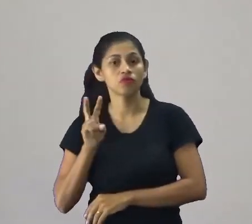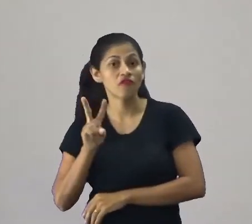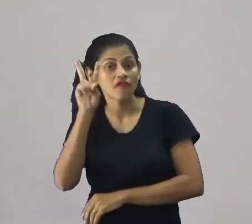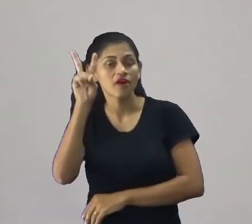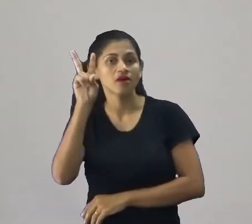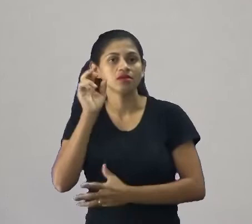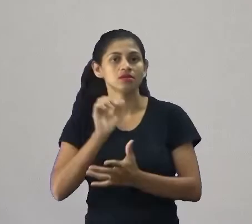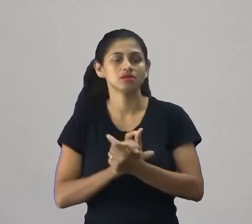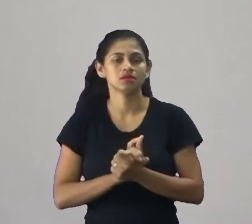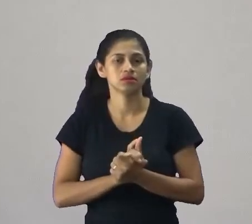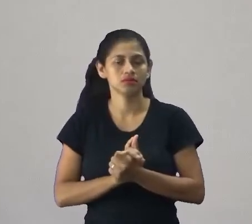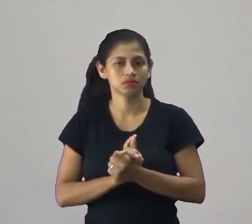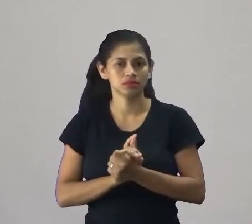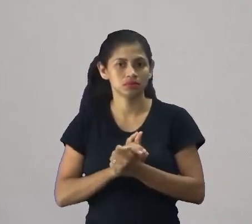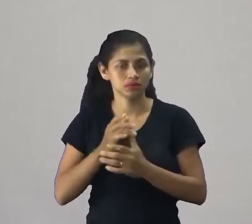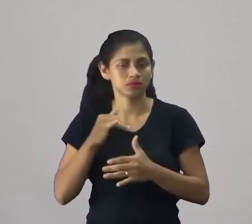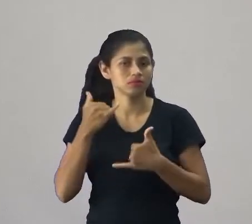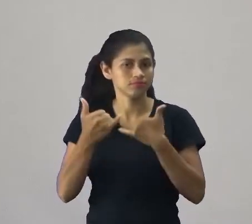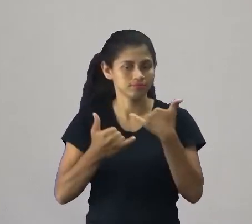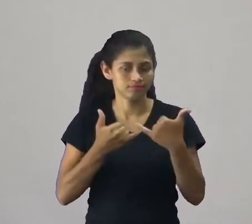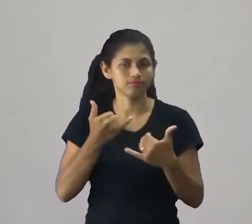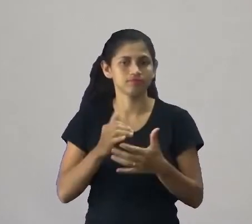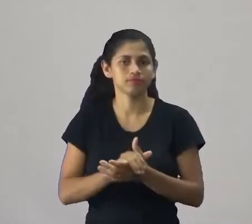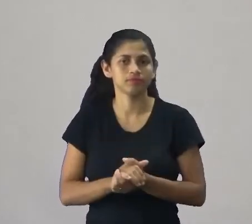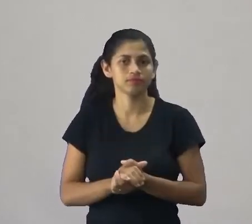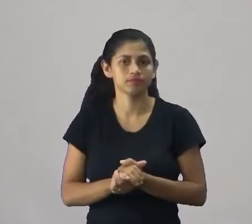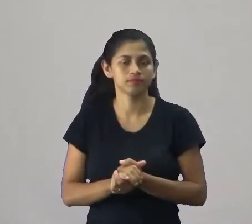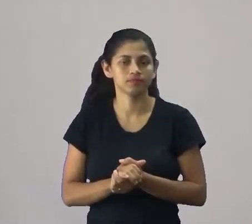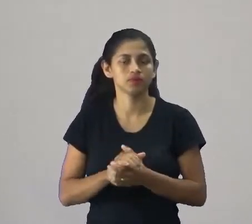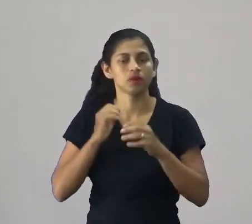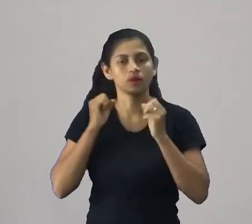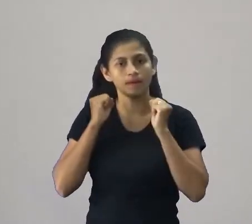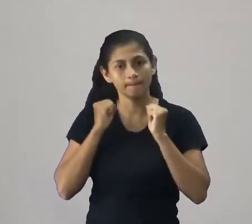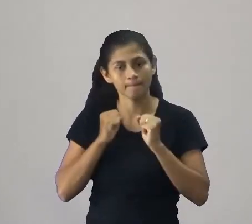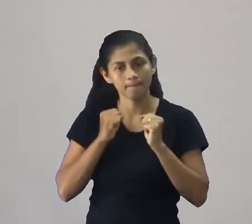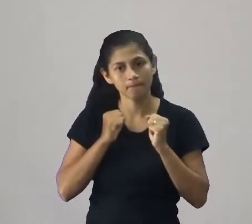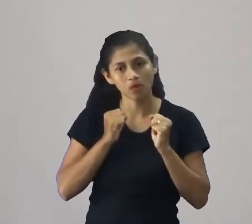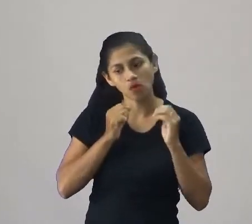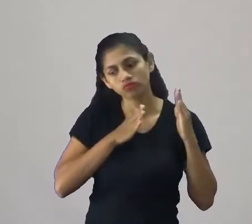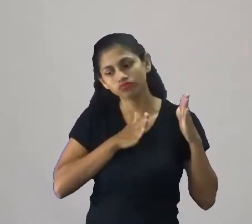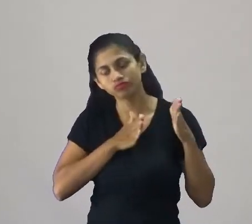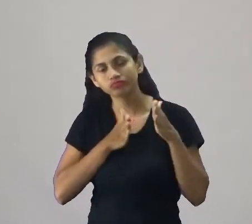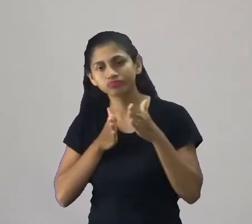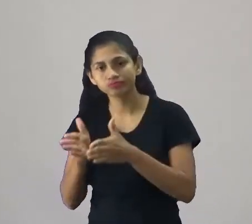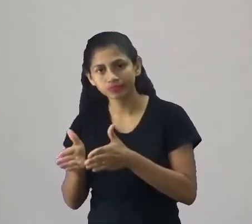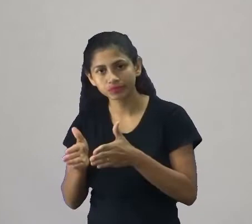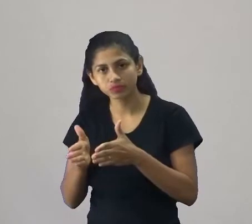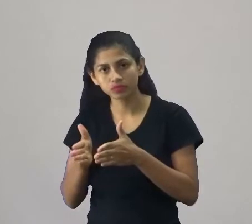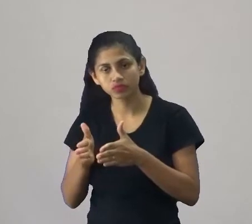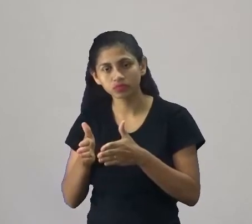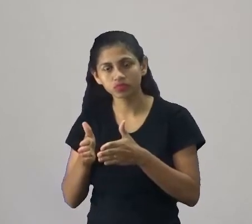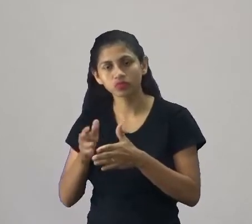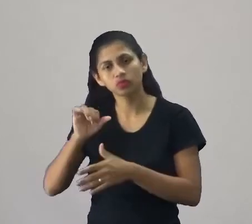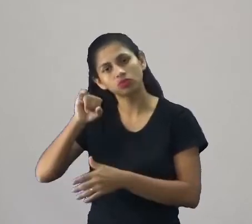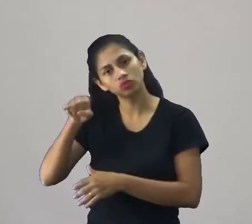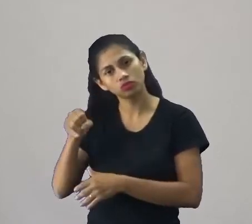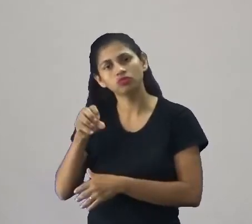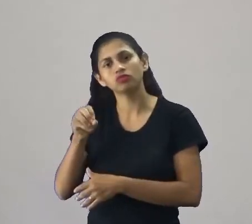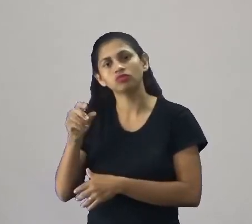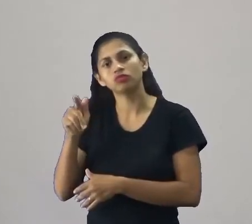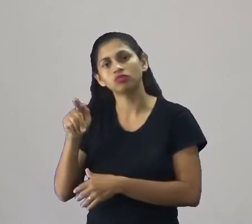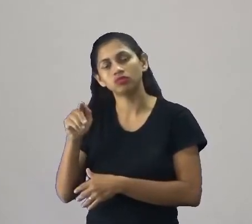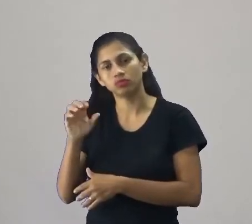estruturar, vai tornando aquilo um jogo. É uma brincadeira que ela pode ser direcionada para um jogo, com base